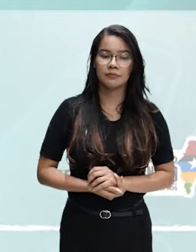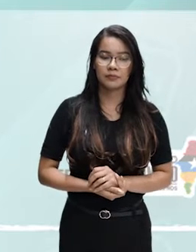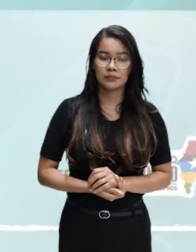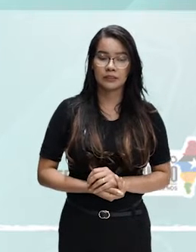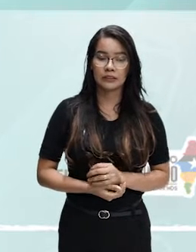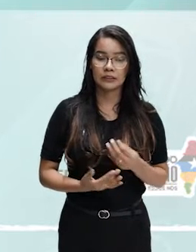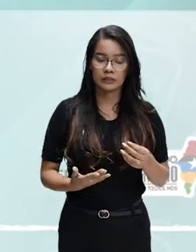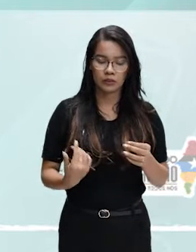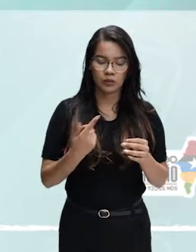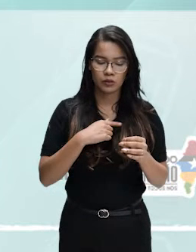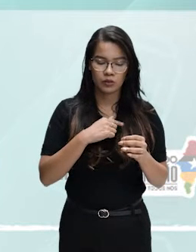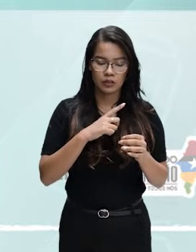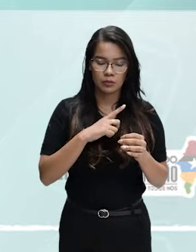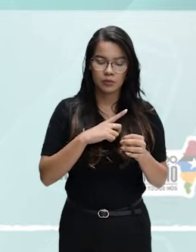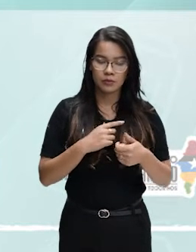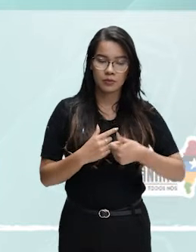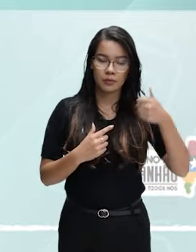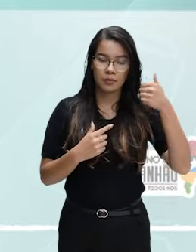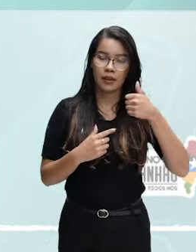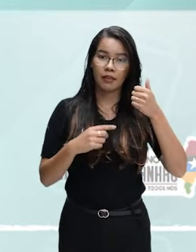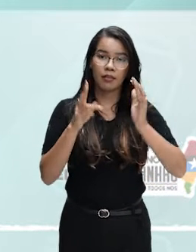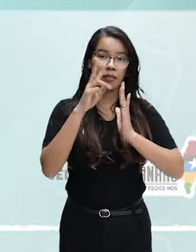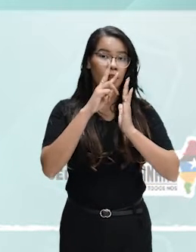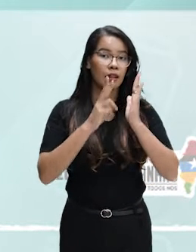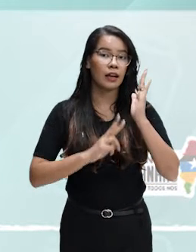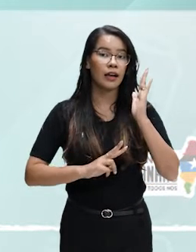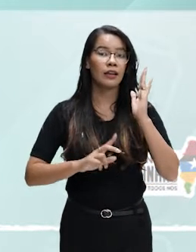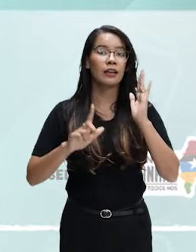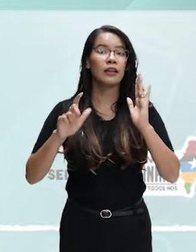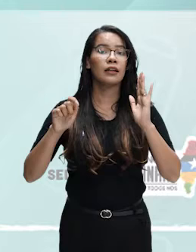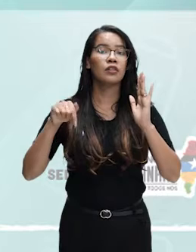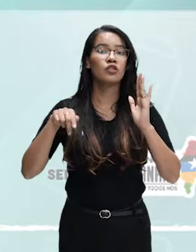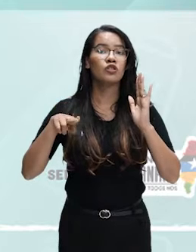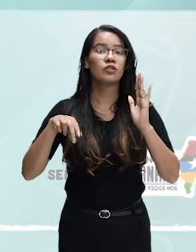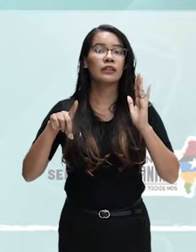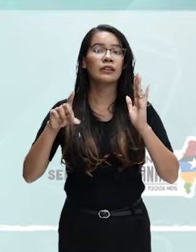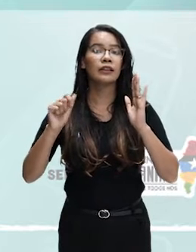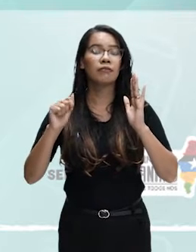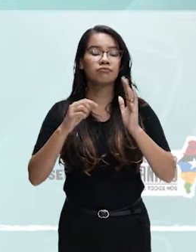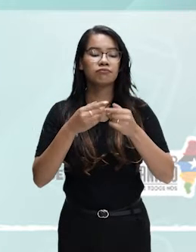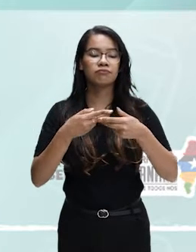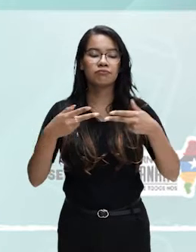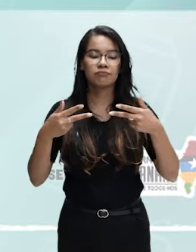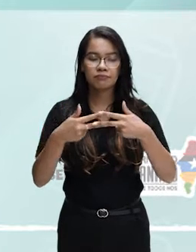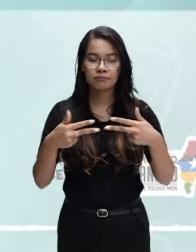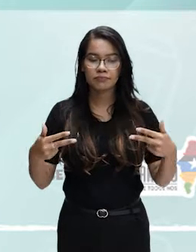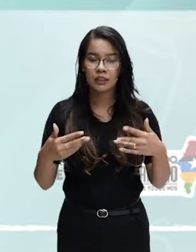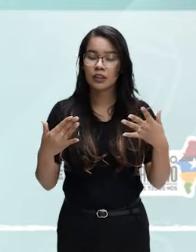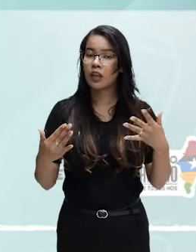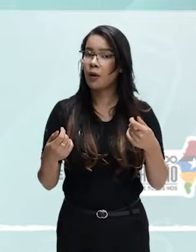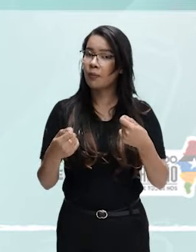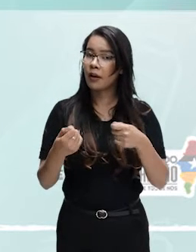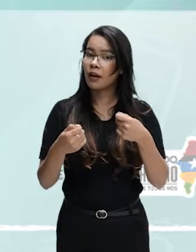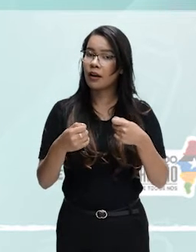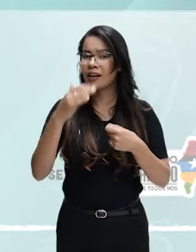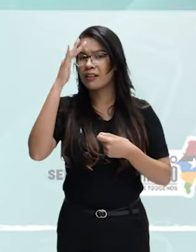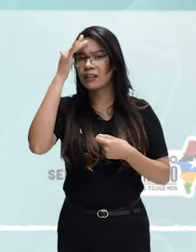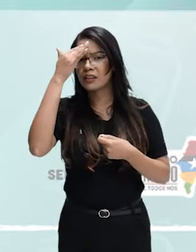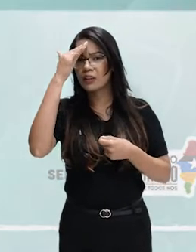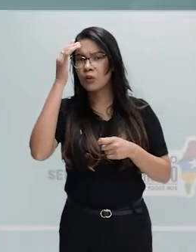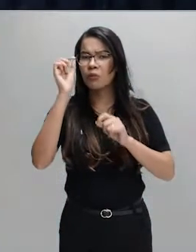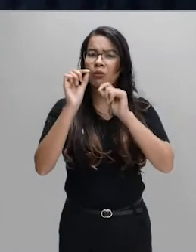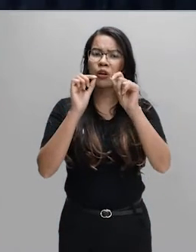tem que, primeiro aqui, a gente observar a legenda, né? Porque tem uns riscos aí, tá? Então, tem que entender se esses